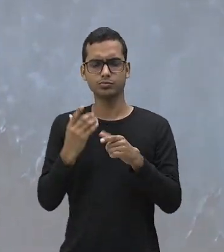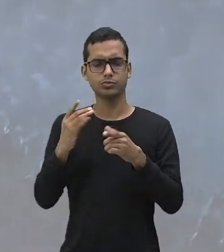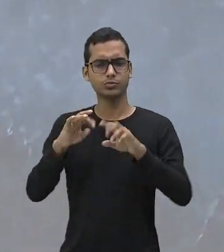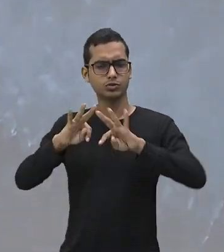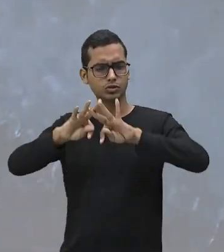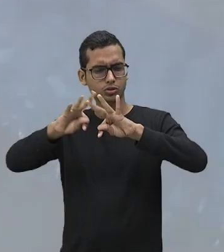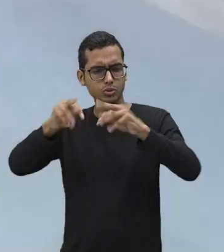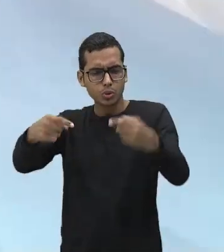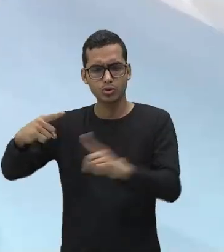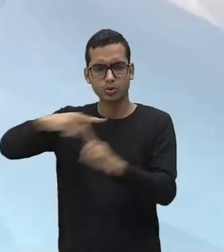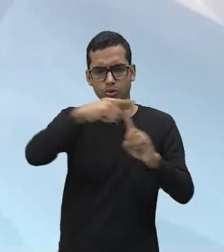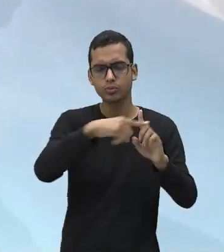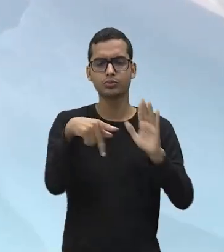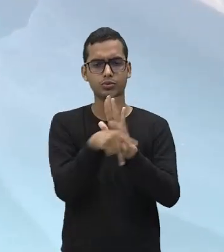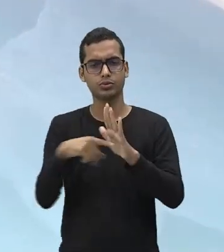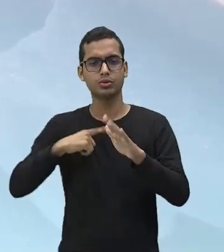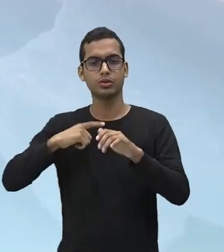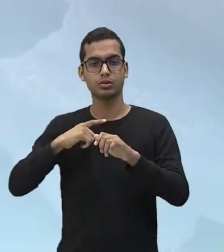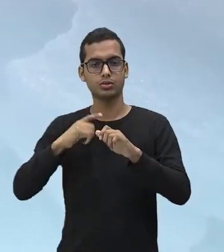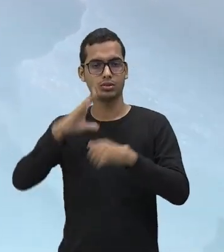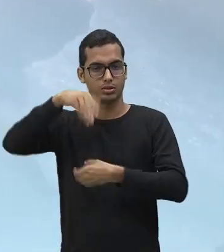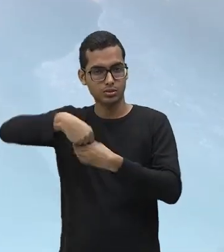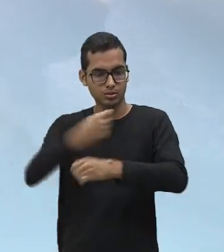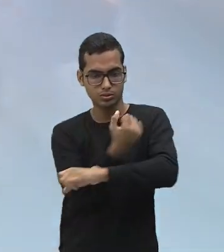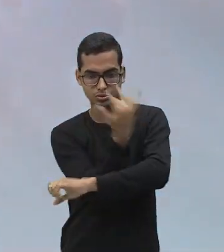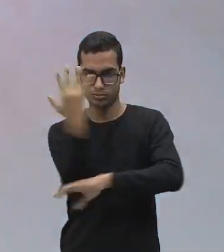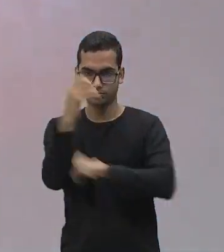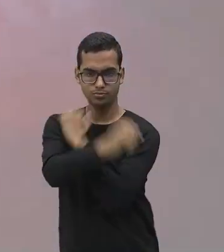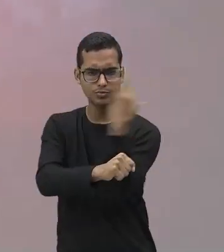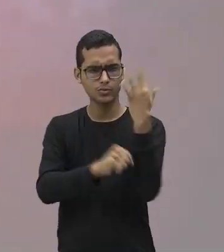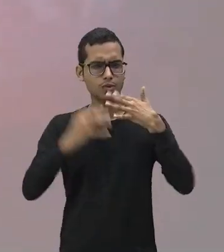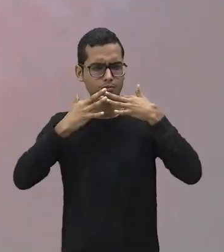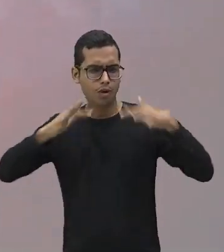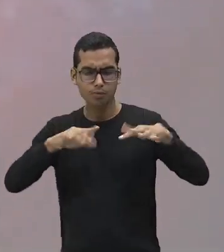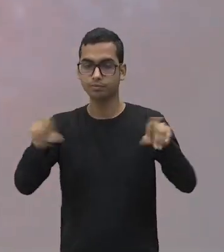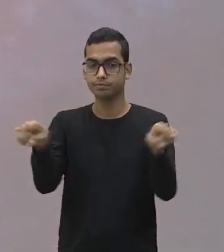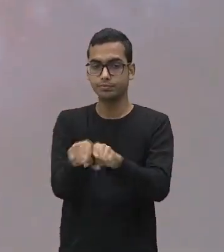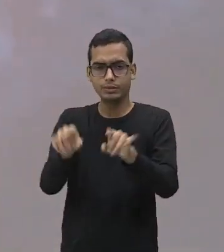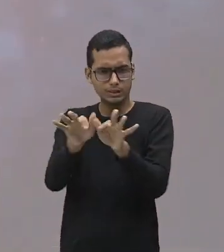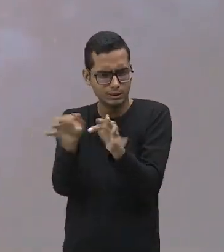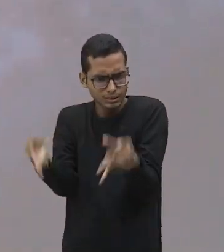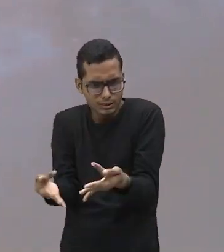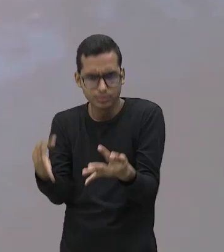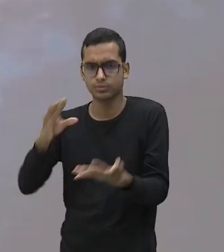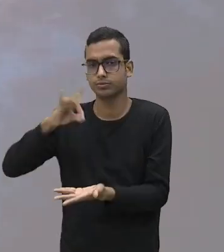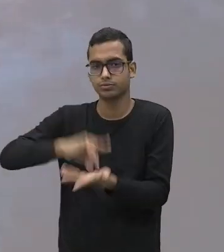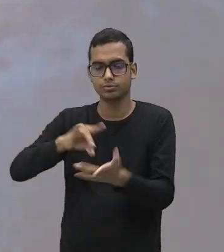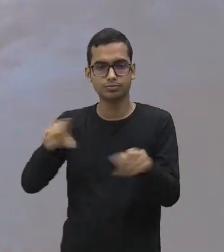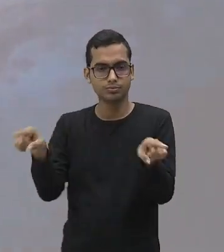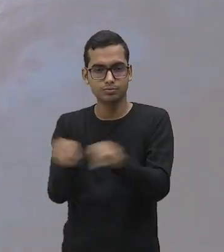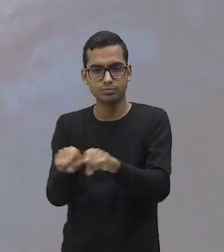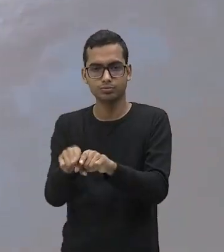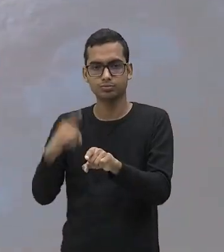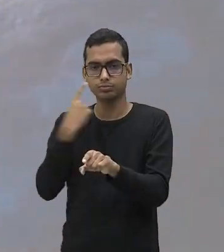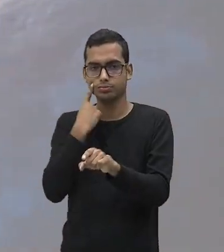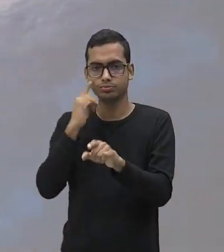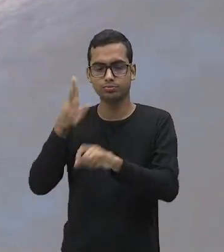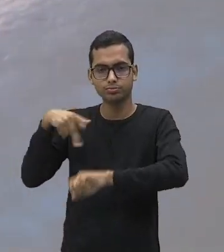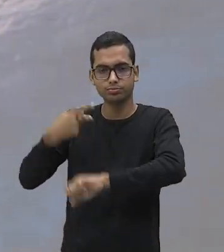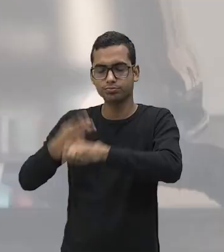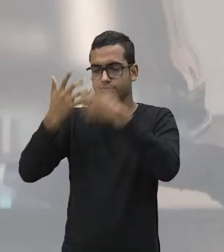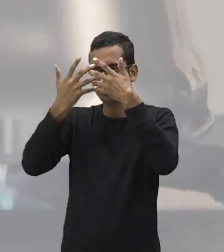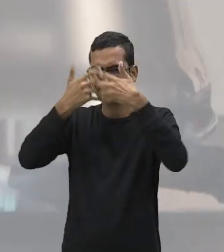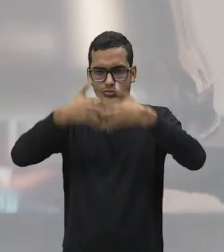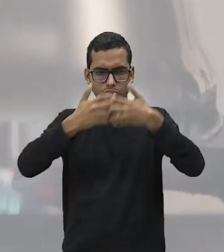da natureza. Essa ideia, embora simples, representou uma ruptura radical com as concepções